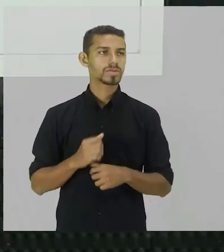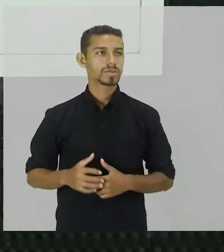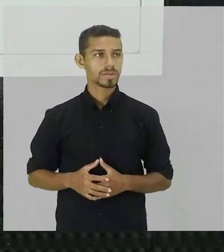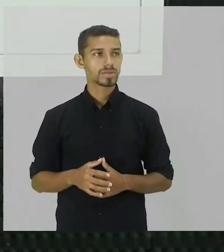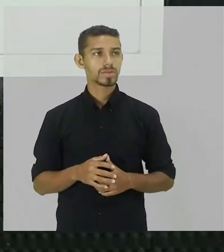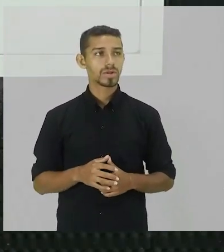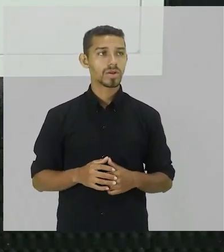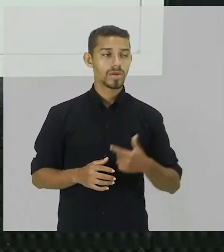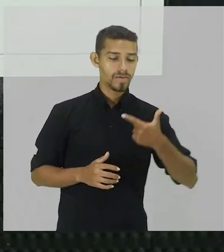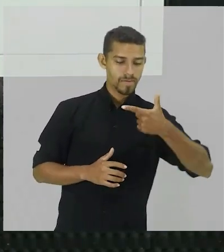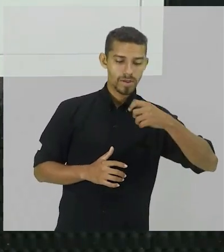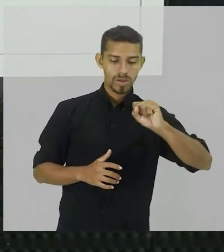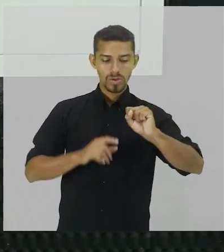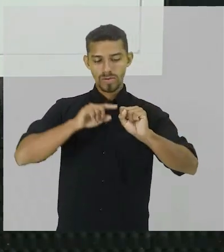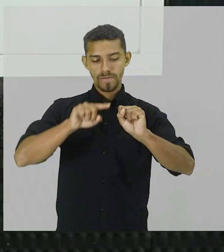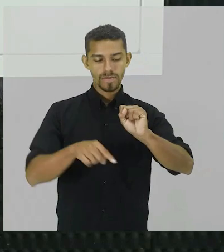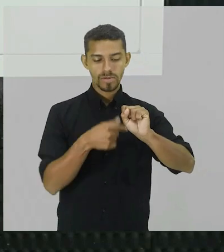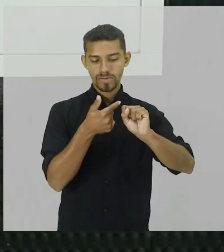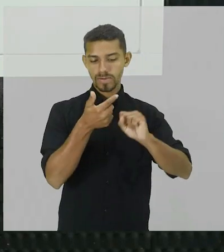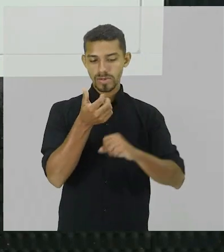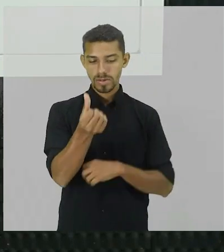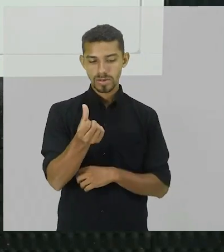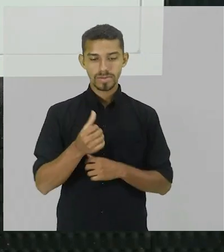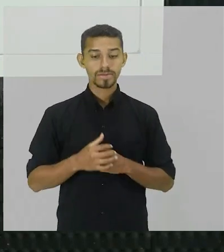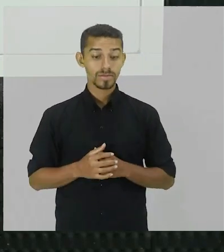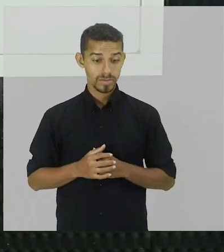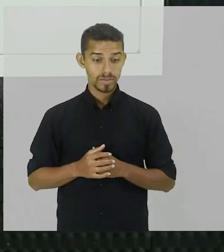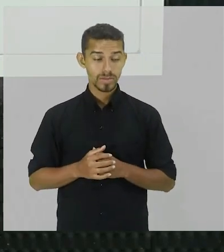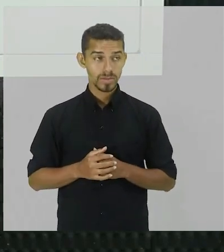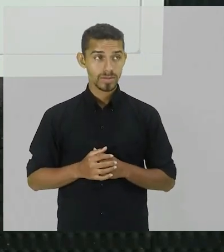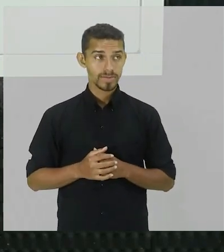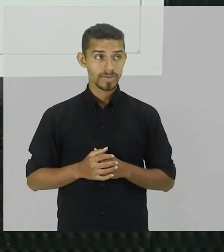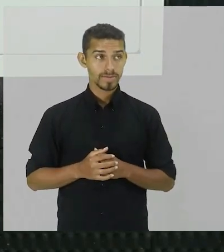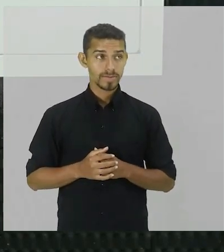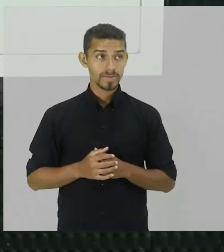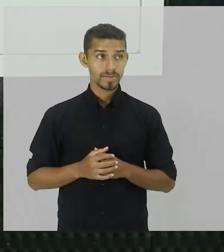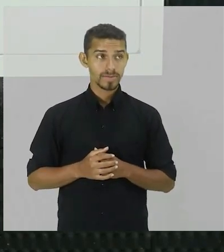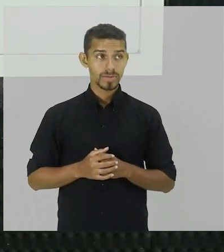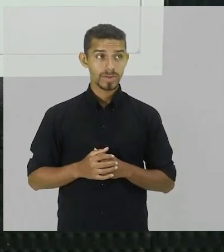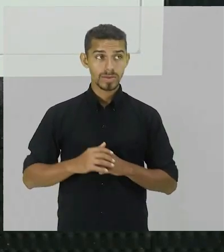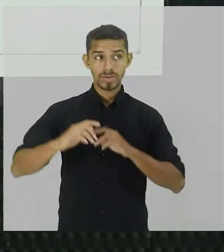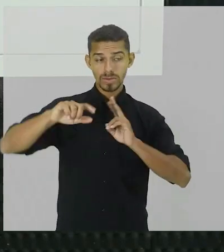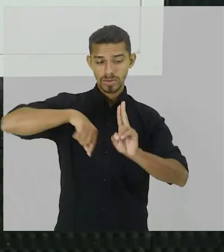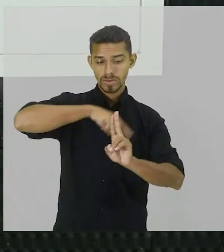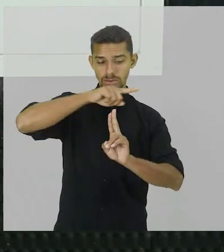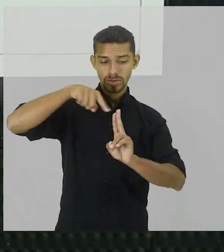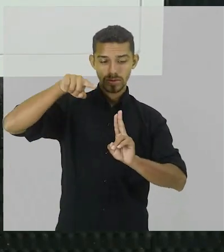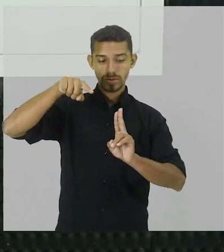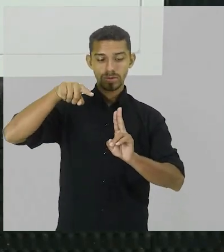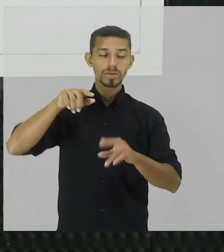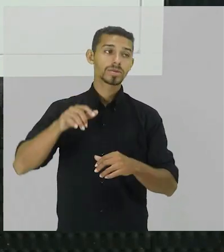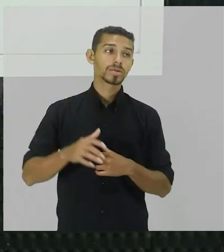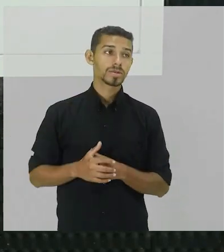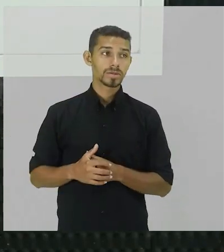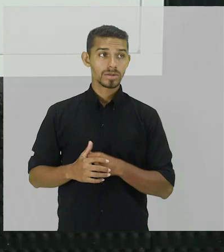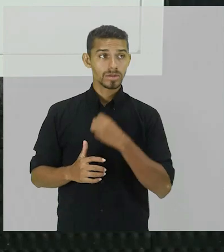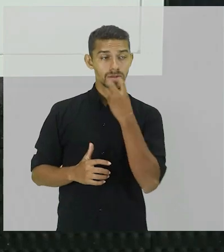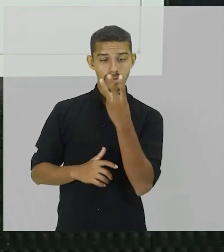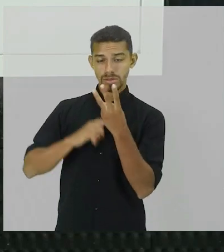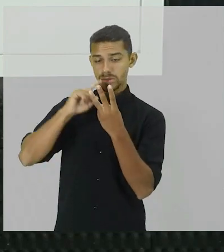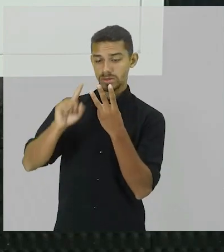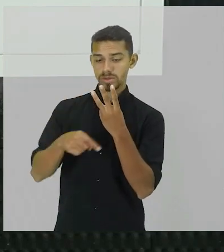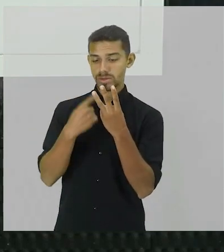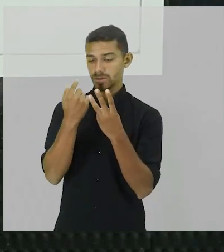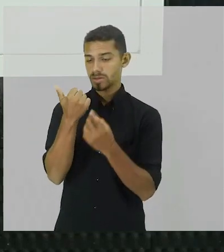de 28,26, ele formou na questão. O π, ele pediu para considerar